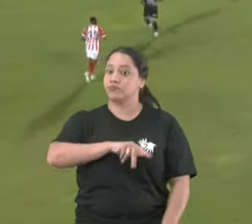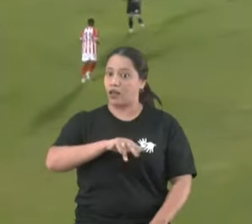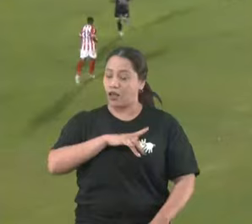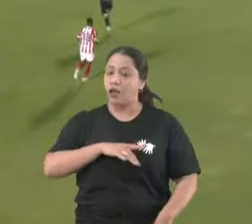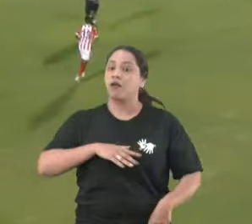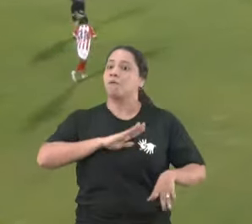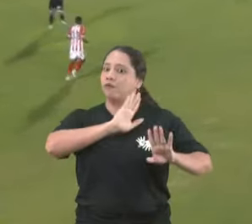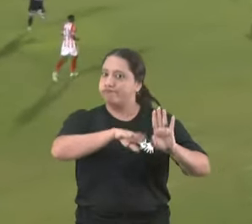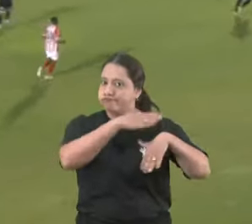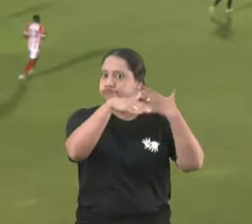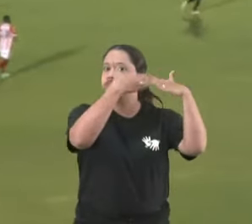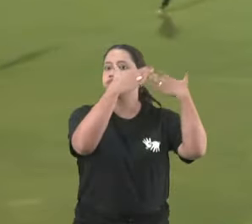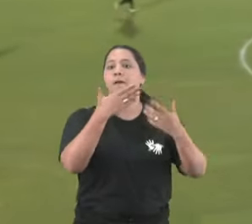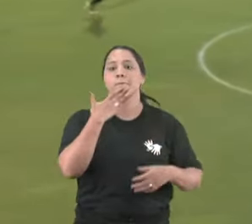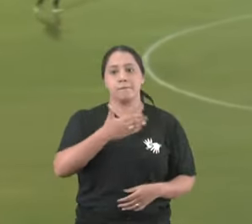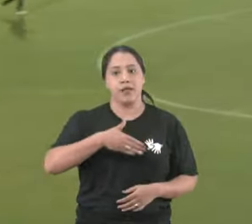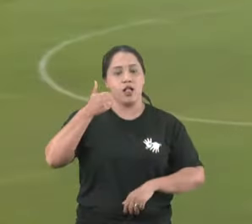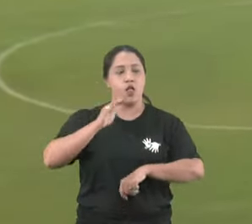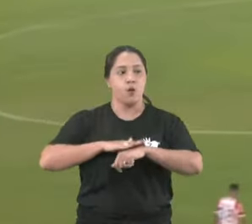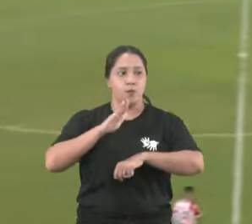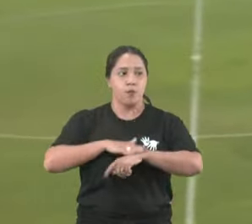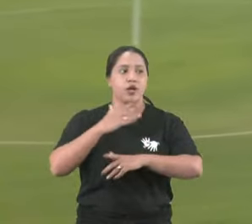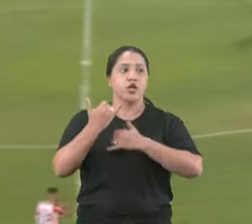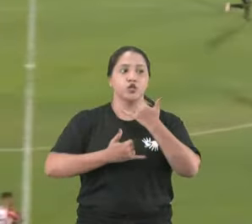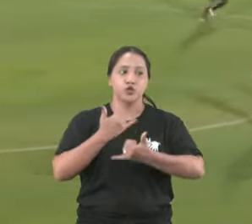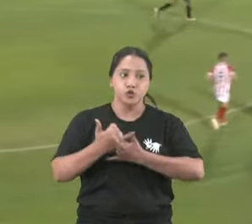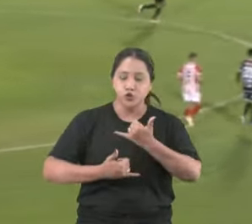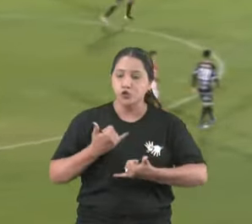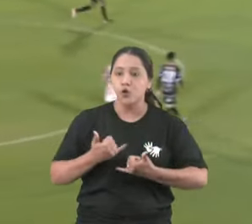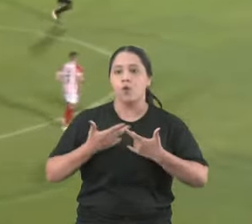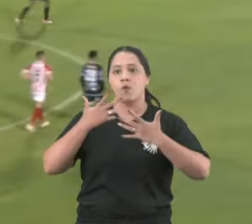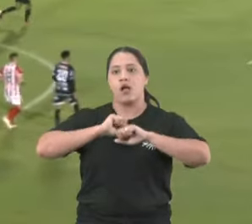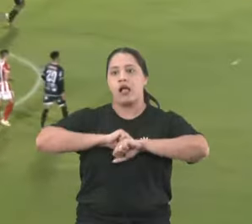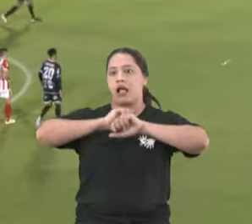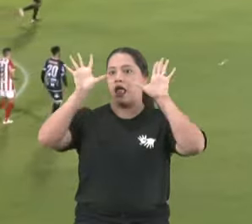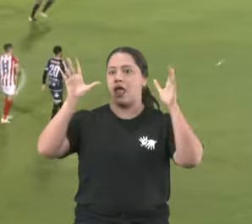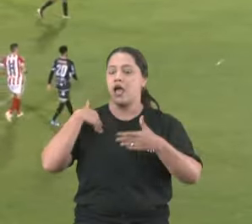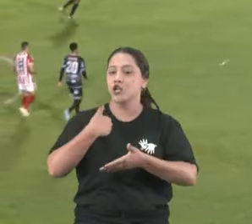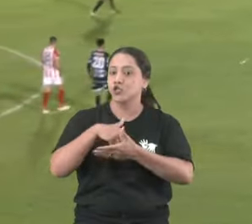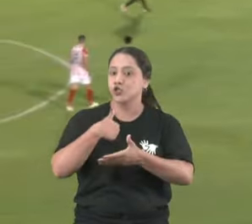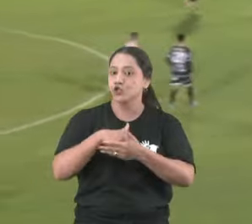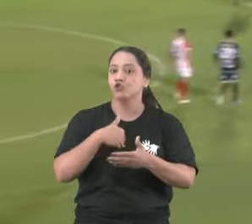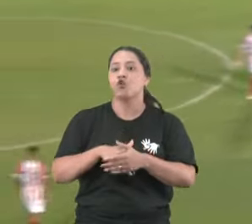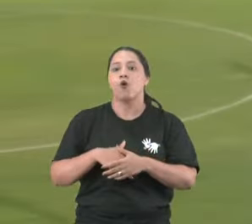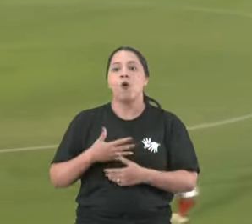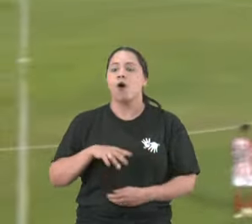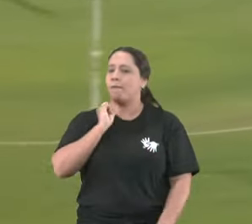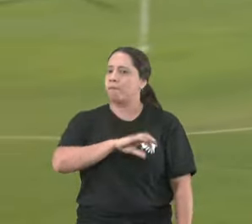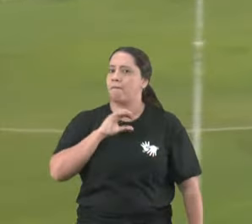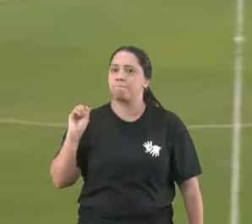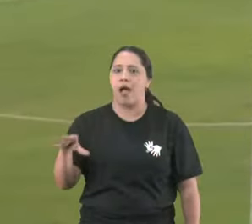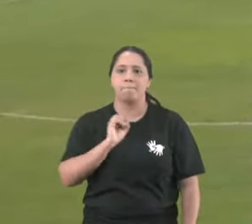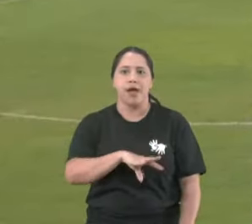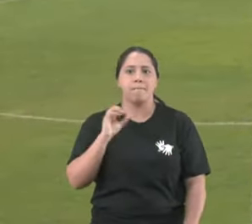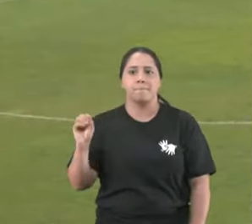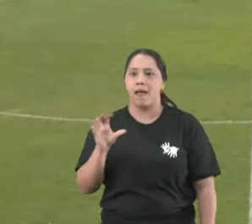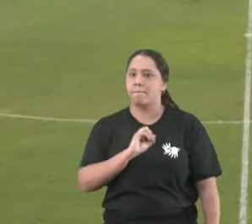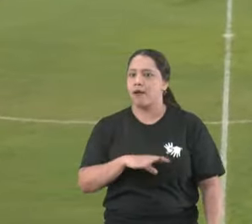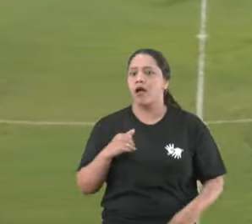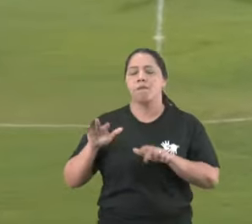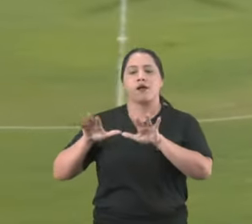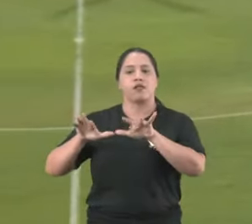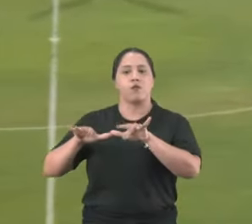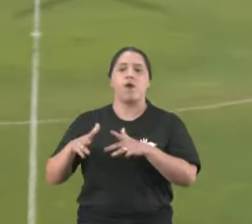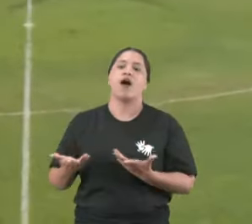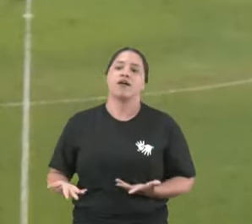o seu melhor momento no jogo até agora, com chances claras de gol e com a pressão mais efetiva no time do Asa. Então o Rodrigo também